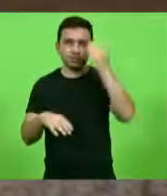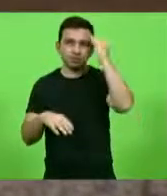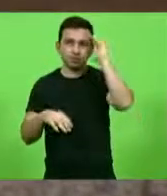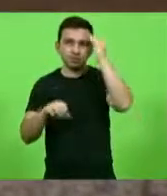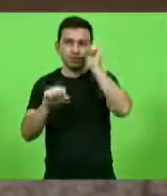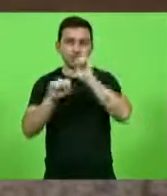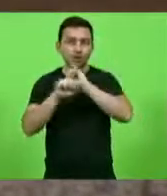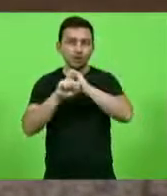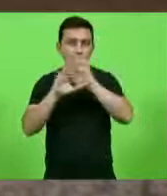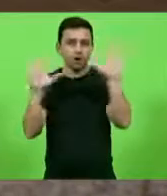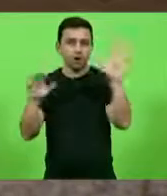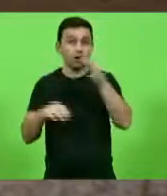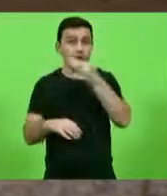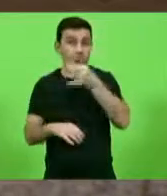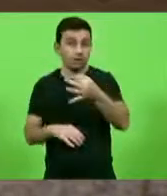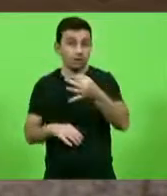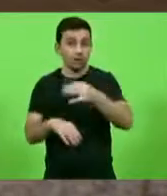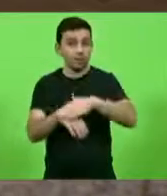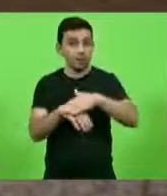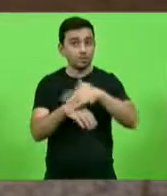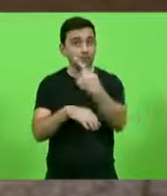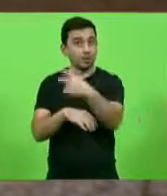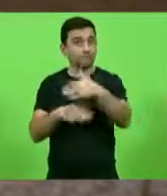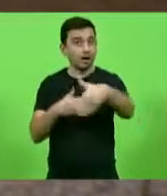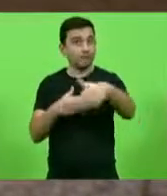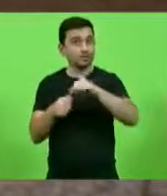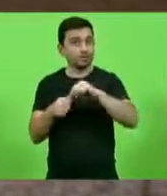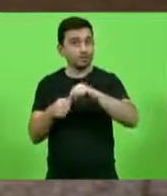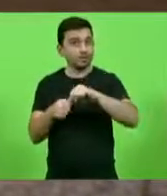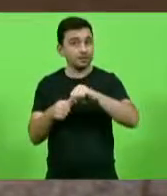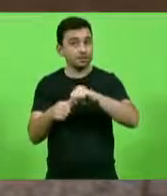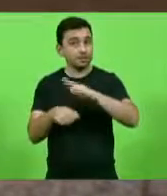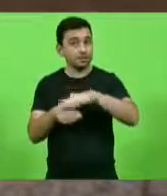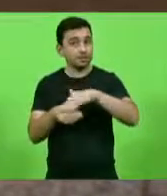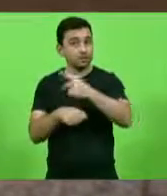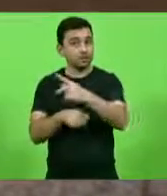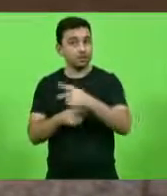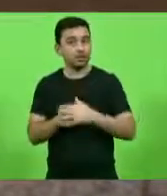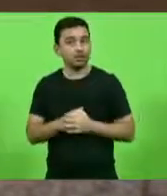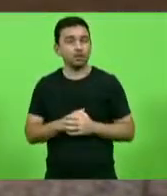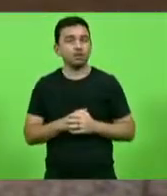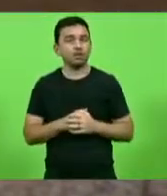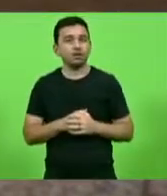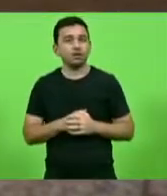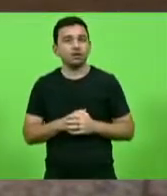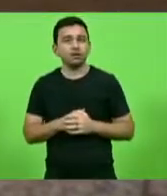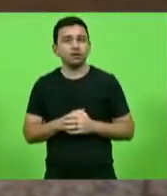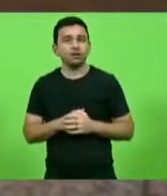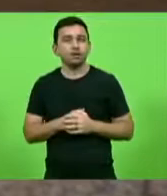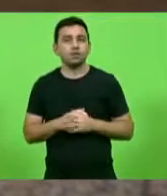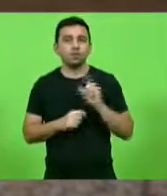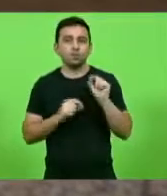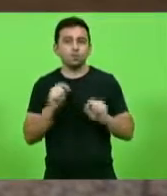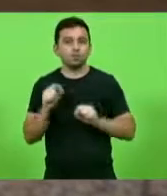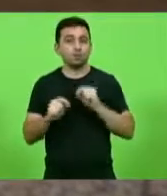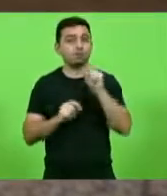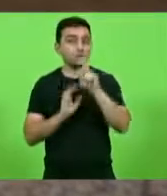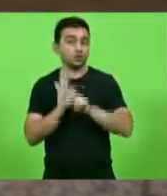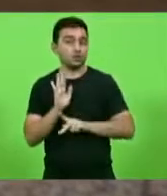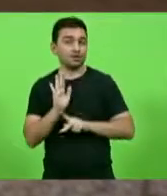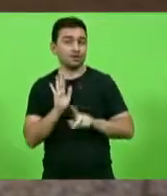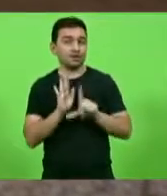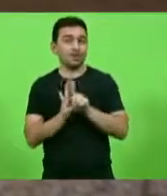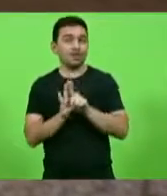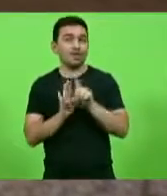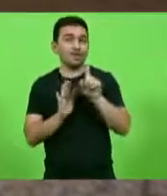opinião de quem vai executar o projeto, de quem vai, de fato, aplicar. E isso partindo da premissa de que o projeto deverá